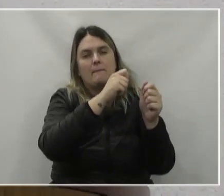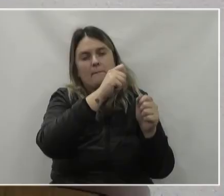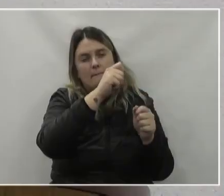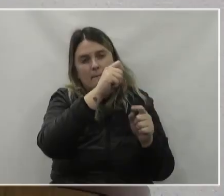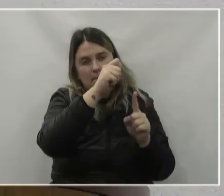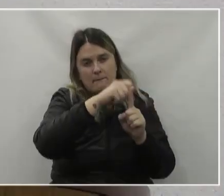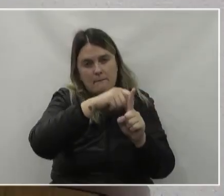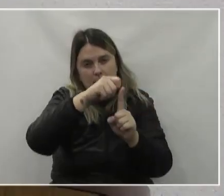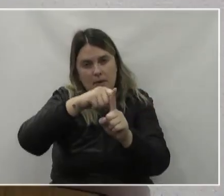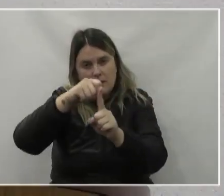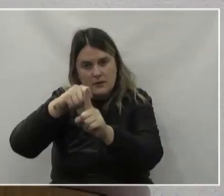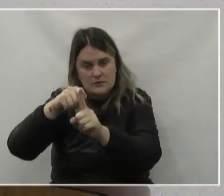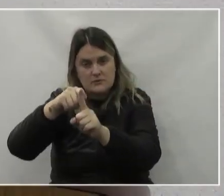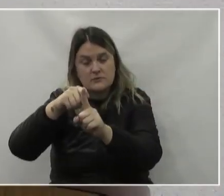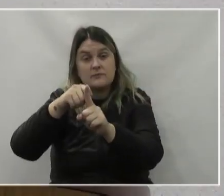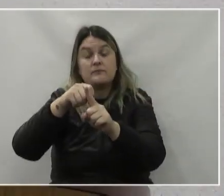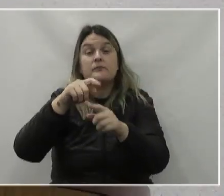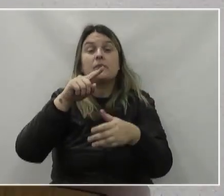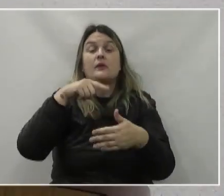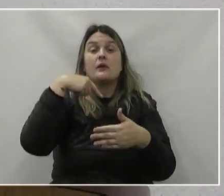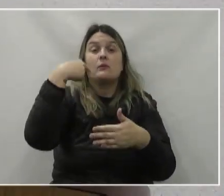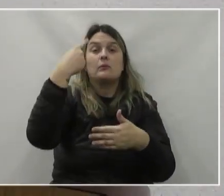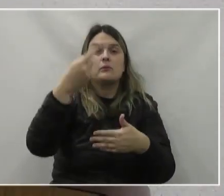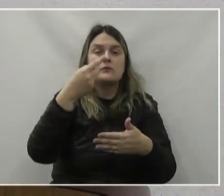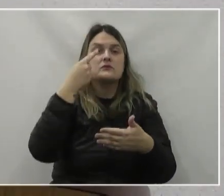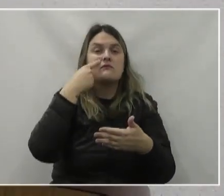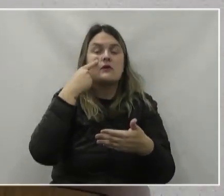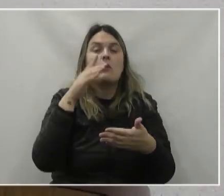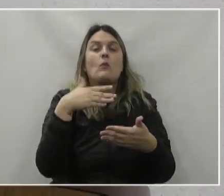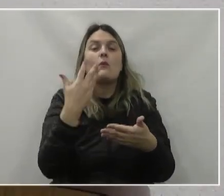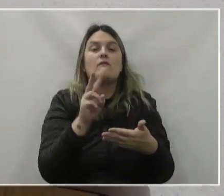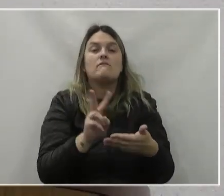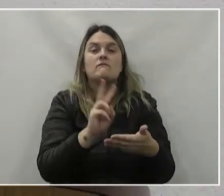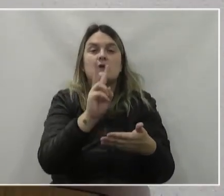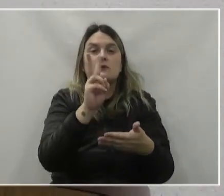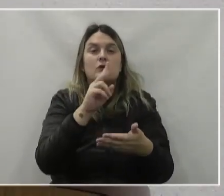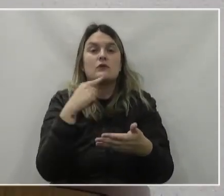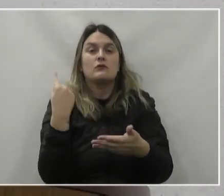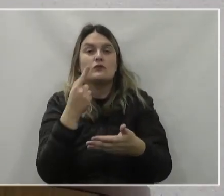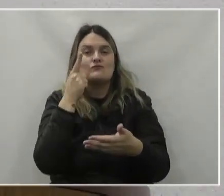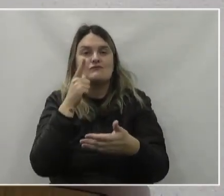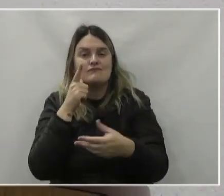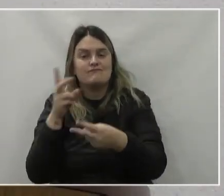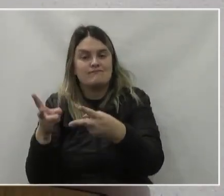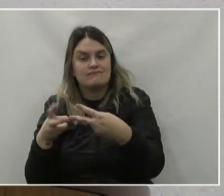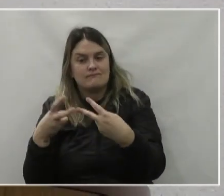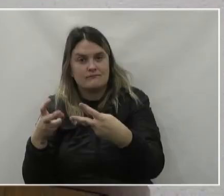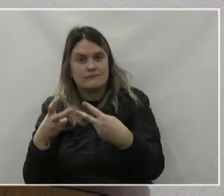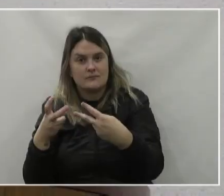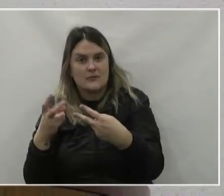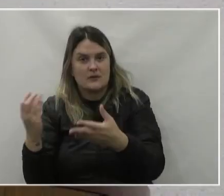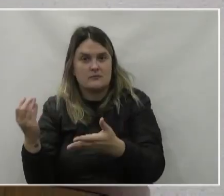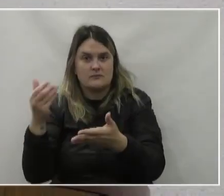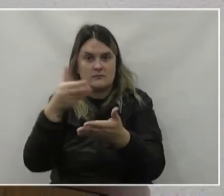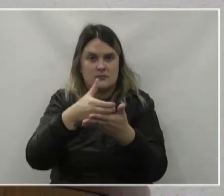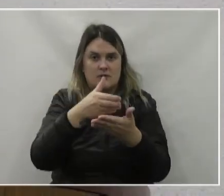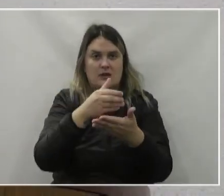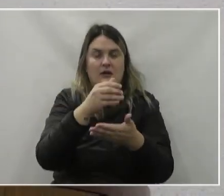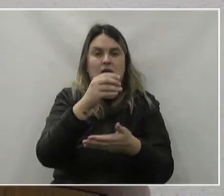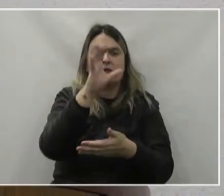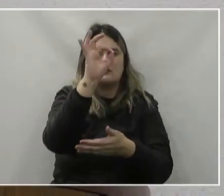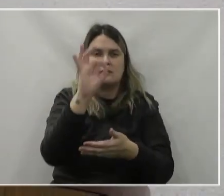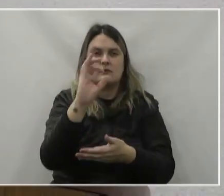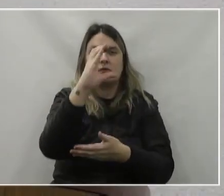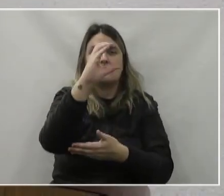à concessionária e dos valores que são arrecadados para fazer frente a isso, que é a COSIP, a taxa de